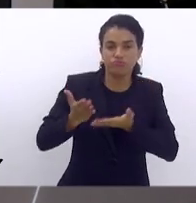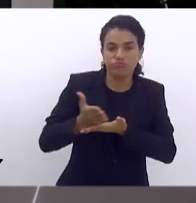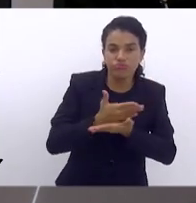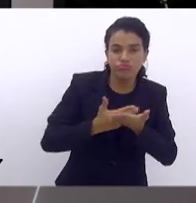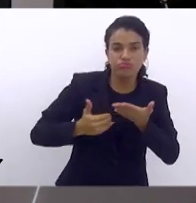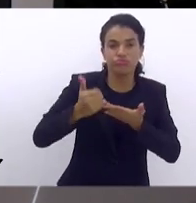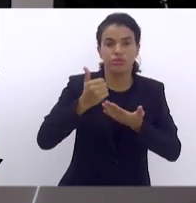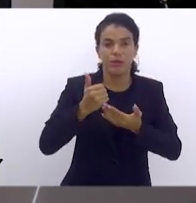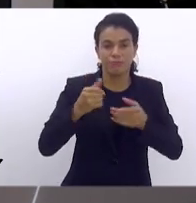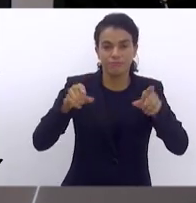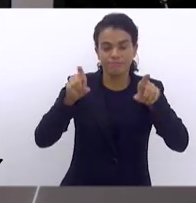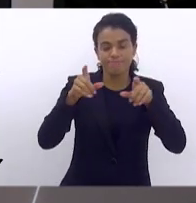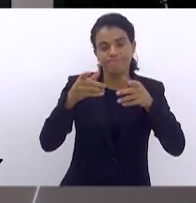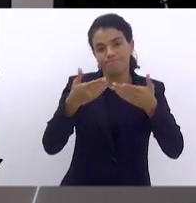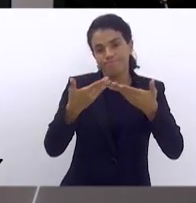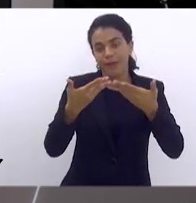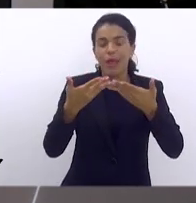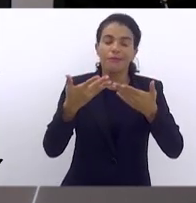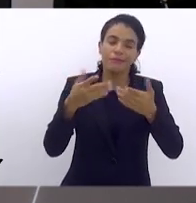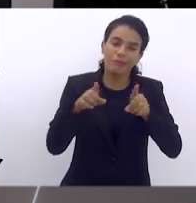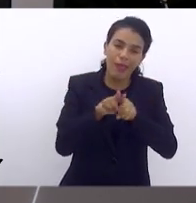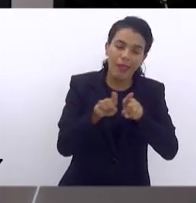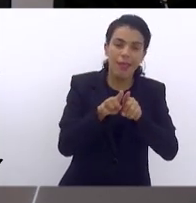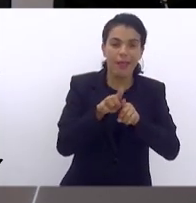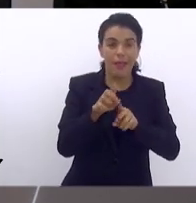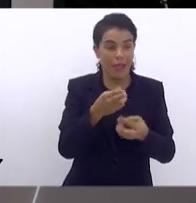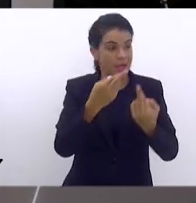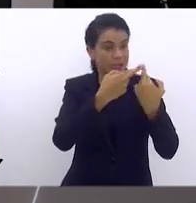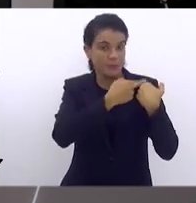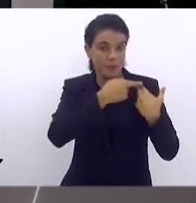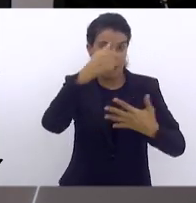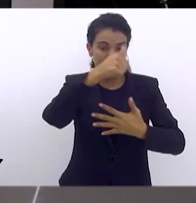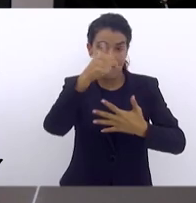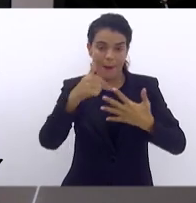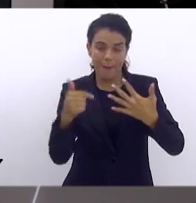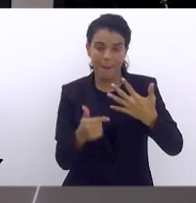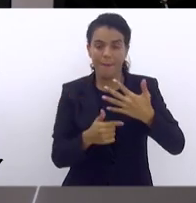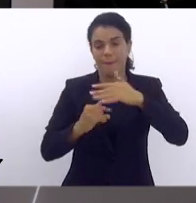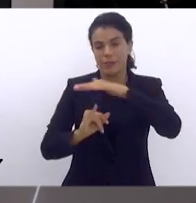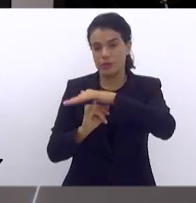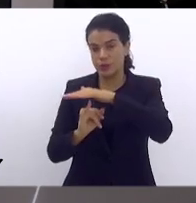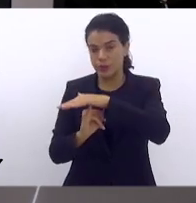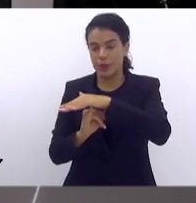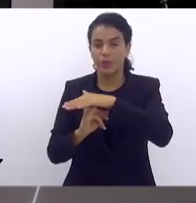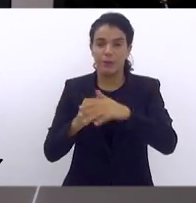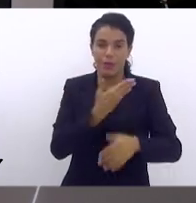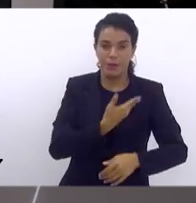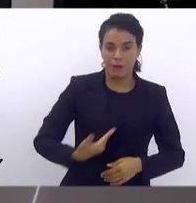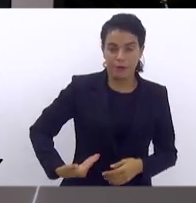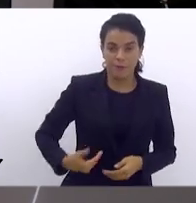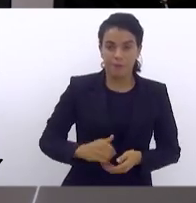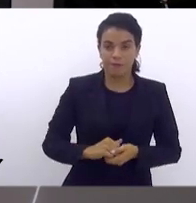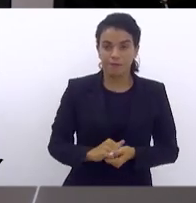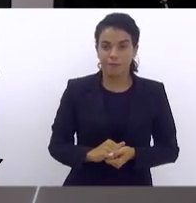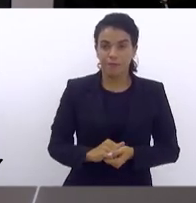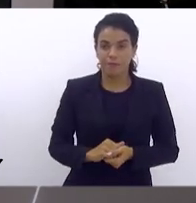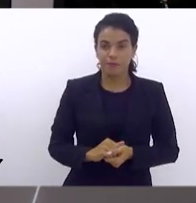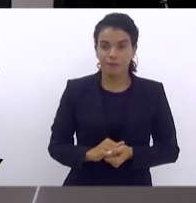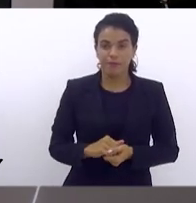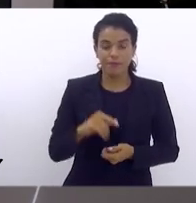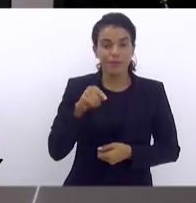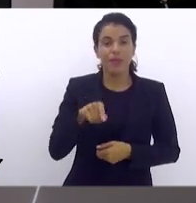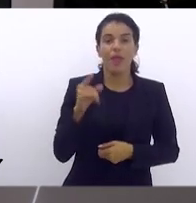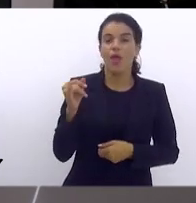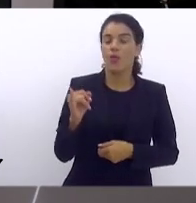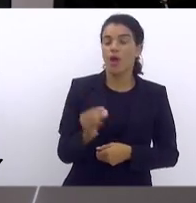seja umas embora Traga uma série de responsabilidade para todas as instituições órgãos governos enfim ela é